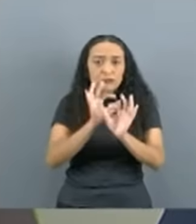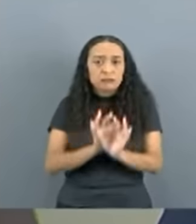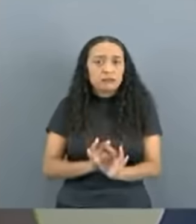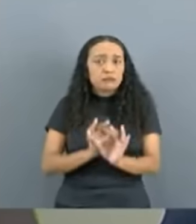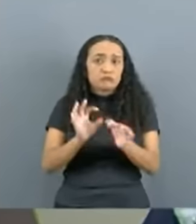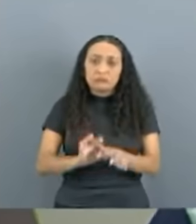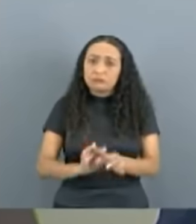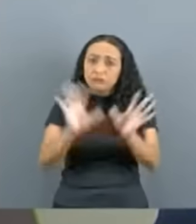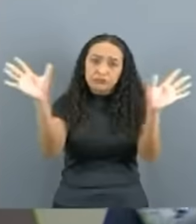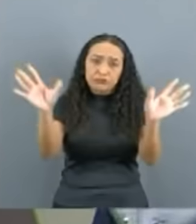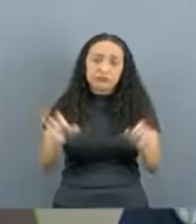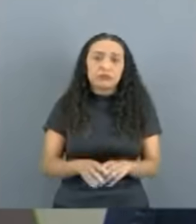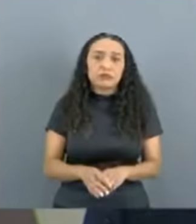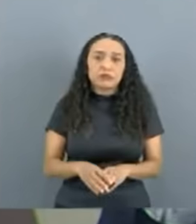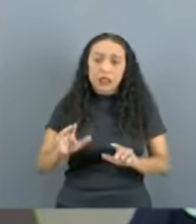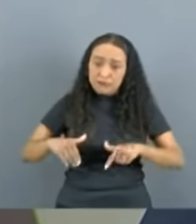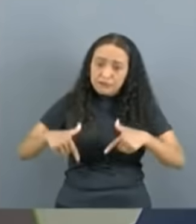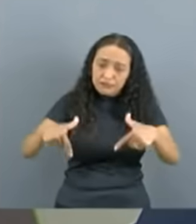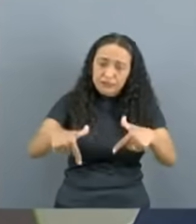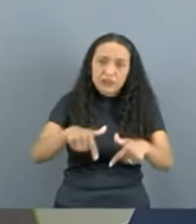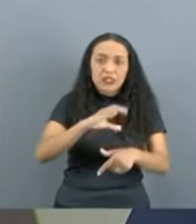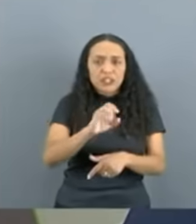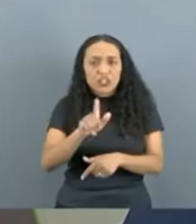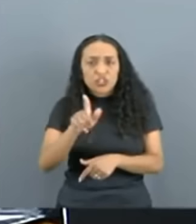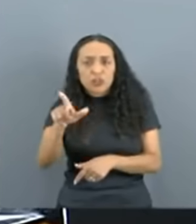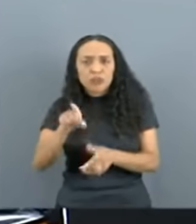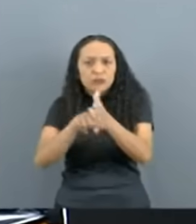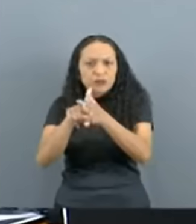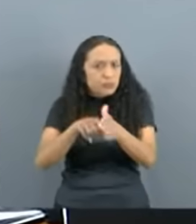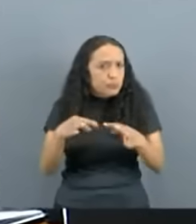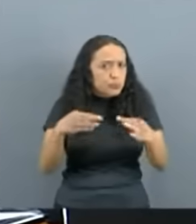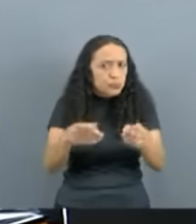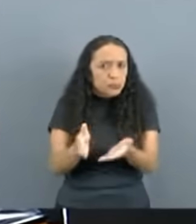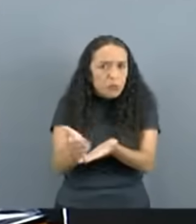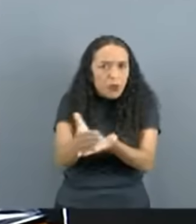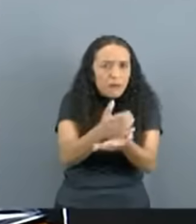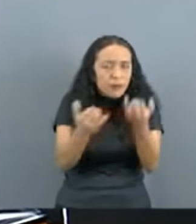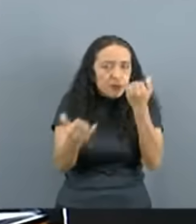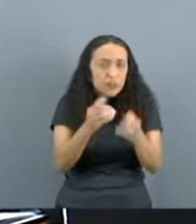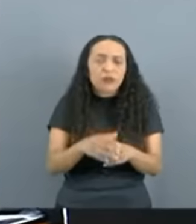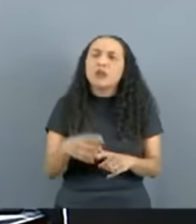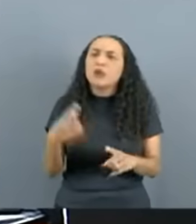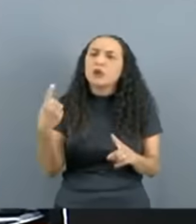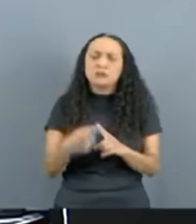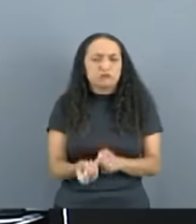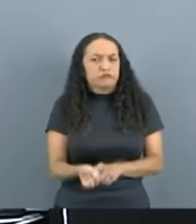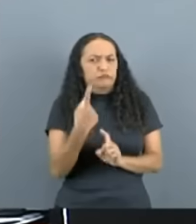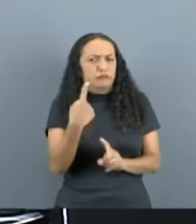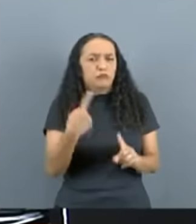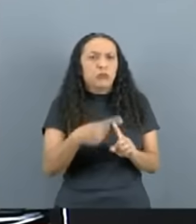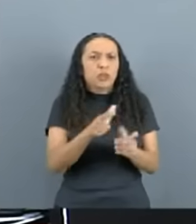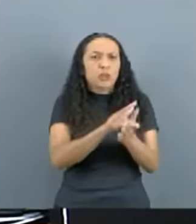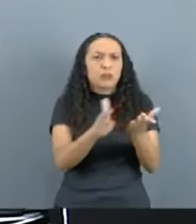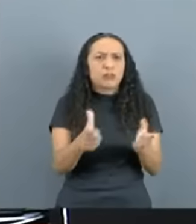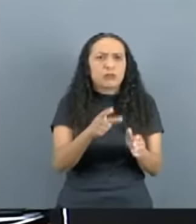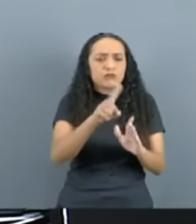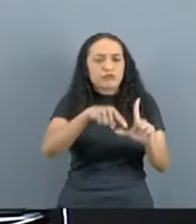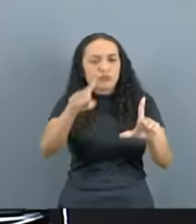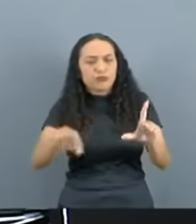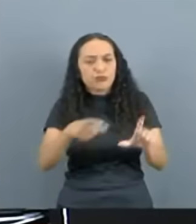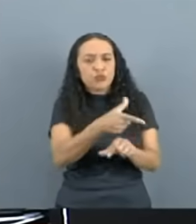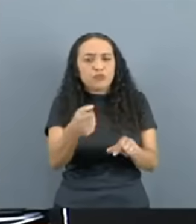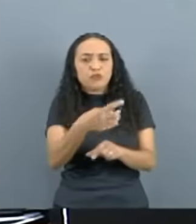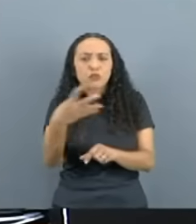da operação. A CGU está levantando todos esses dados. Pois estranho aqui, por que o boletim estatístico de 2024 está